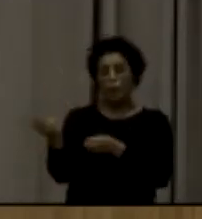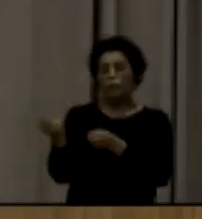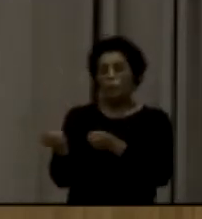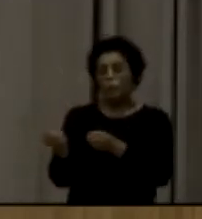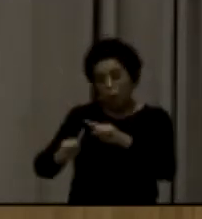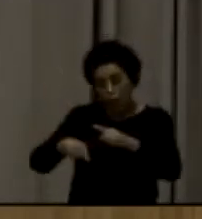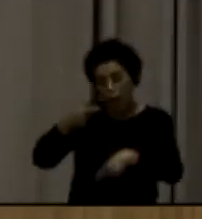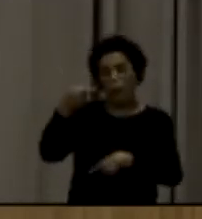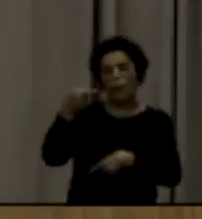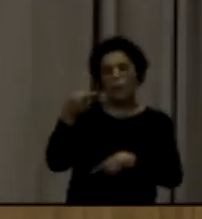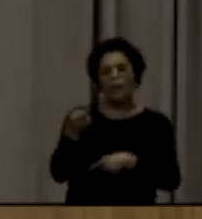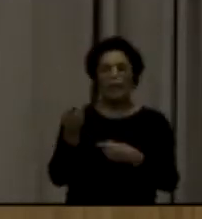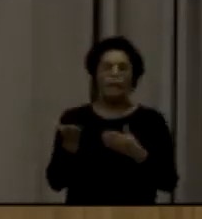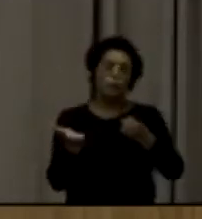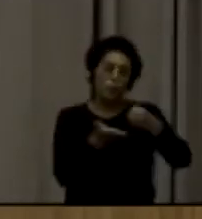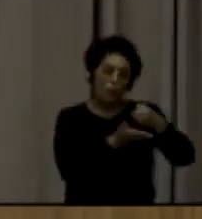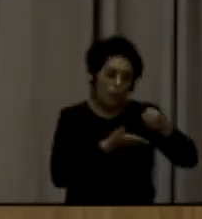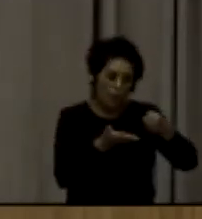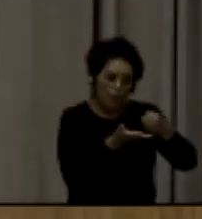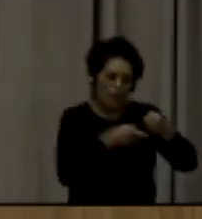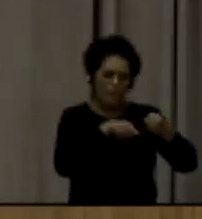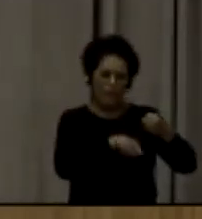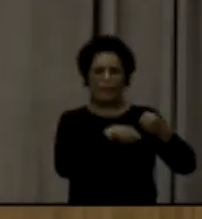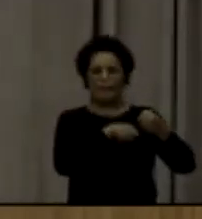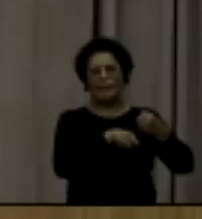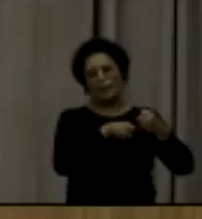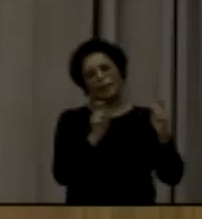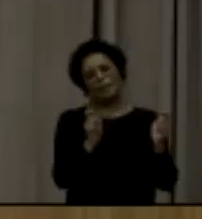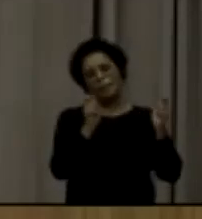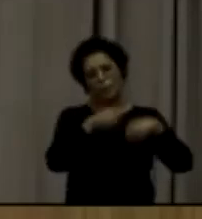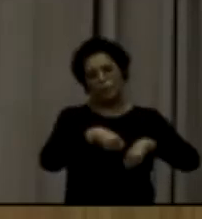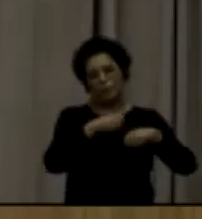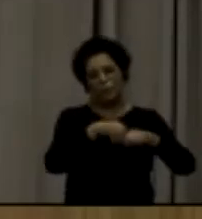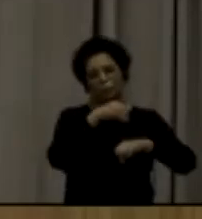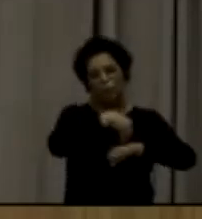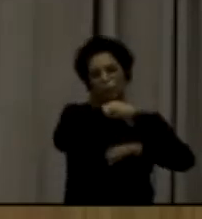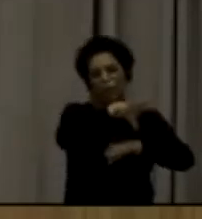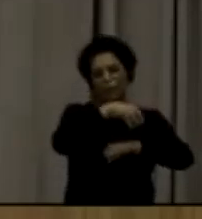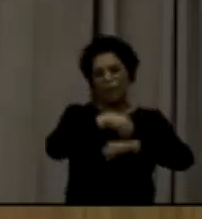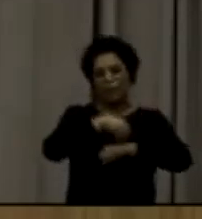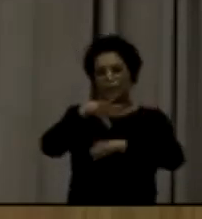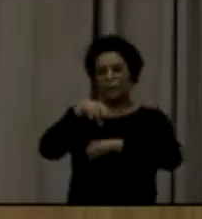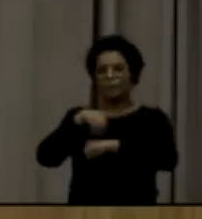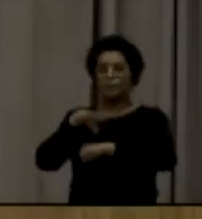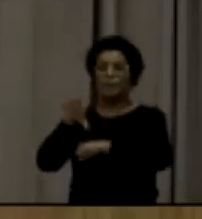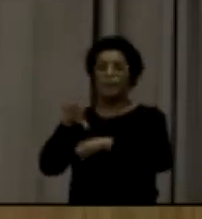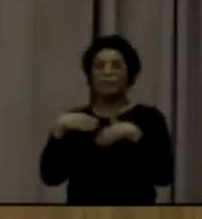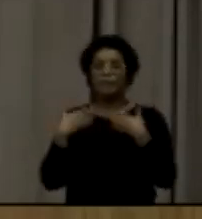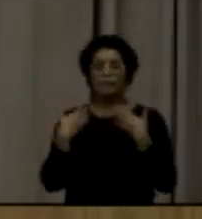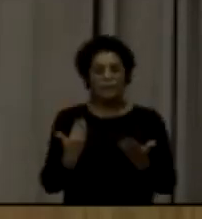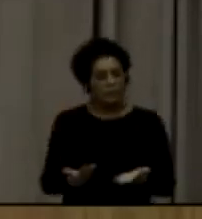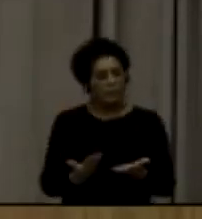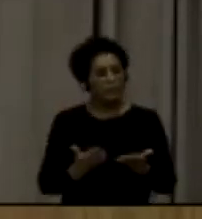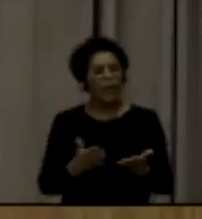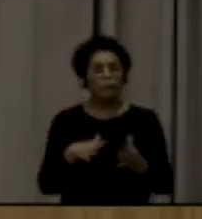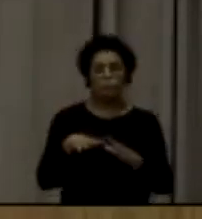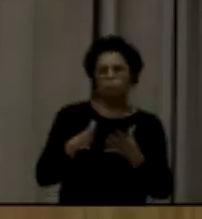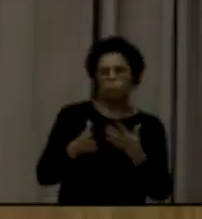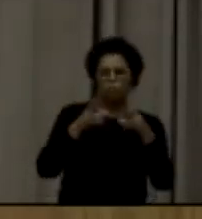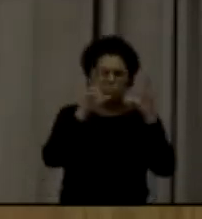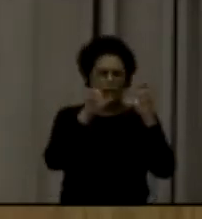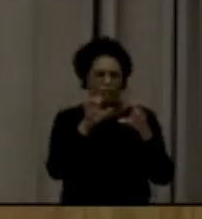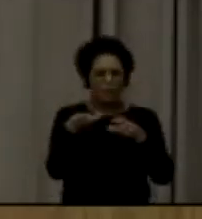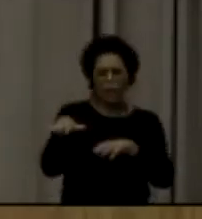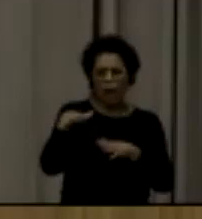recuperá-los para uma base, com essa base poder fazer essa distribuição. Então, um tema que para certos setores